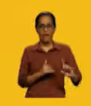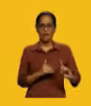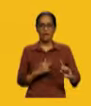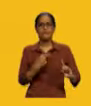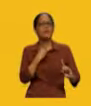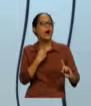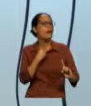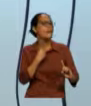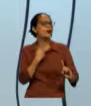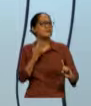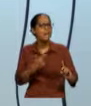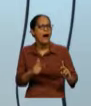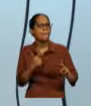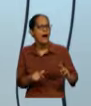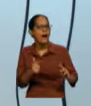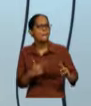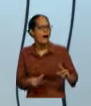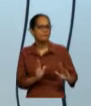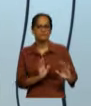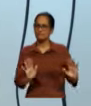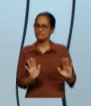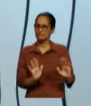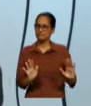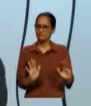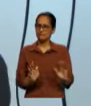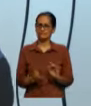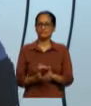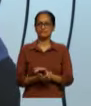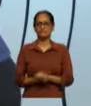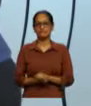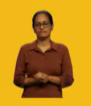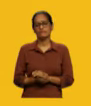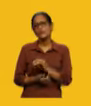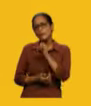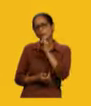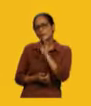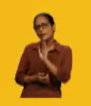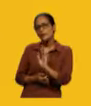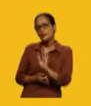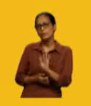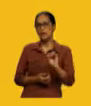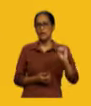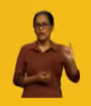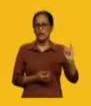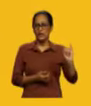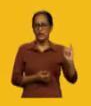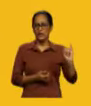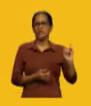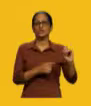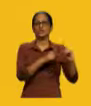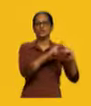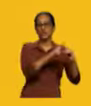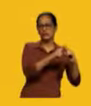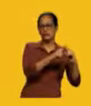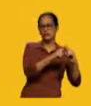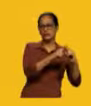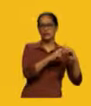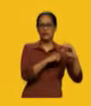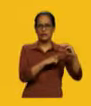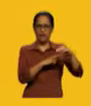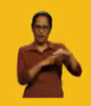ter repetição. Então vamos lá. Se o I, o X, o M e o